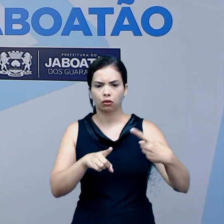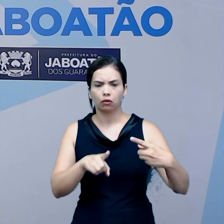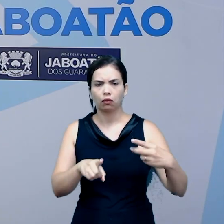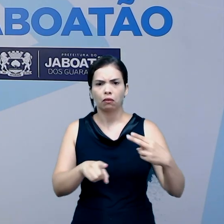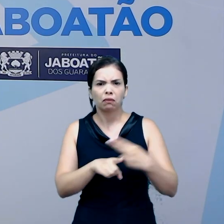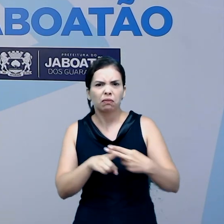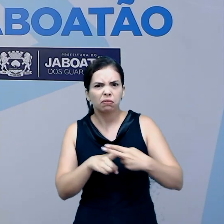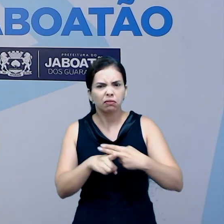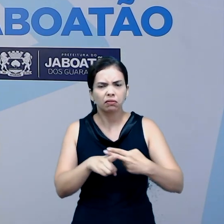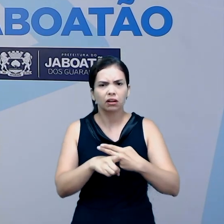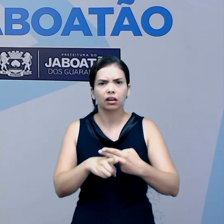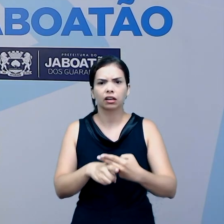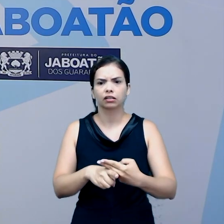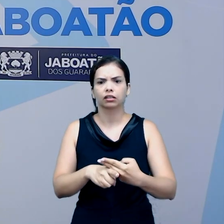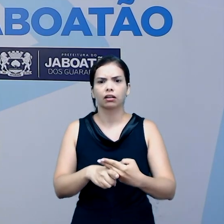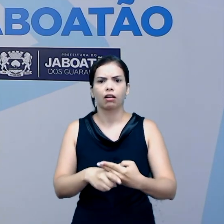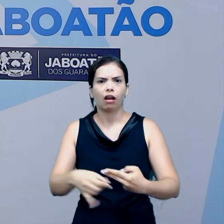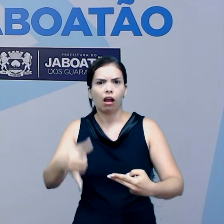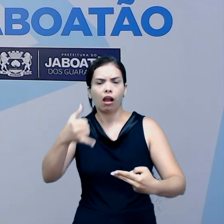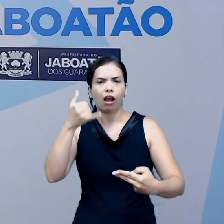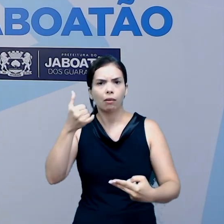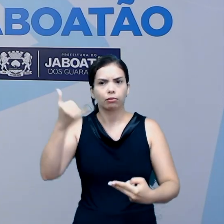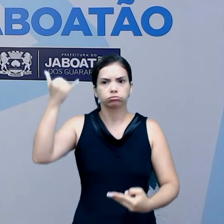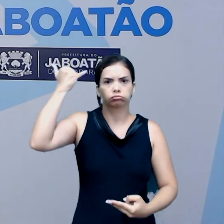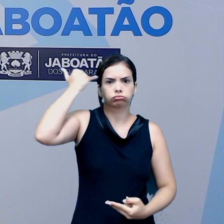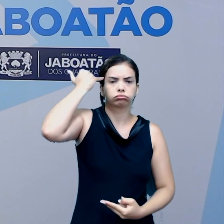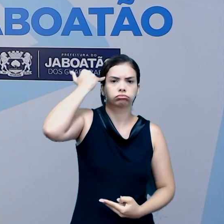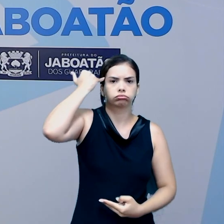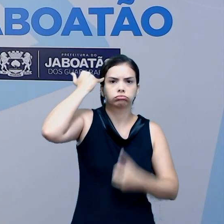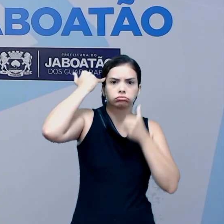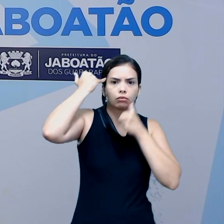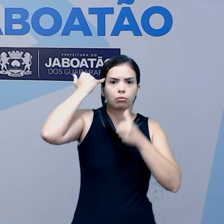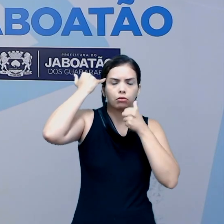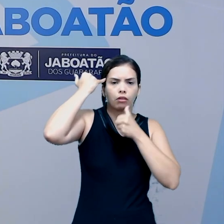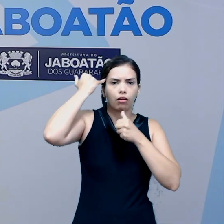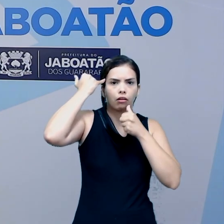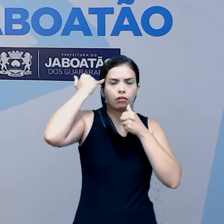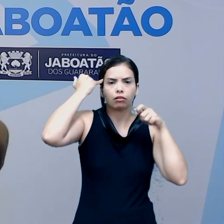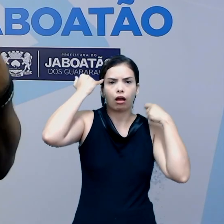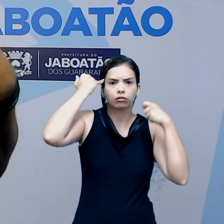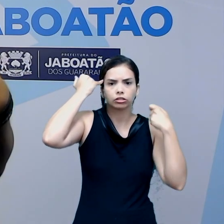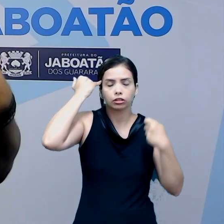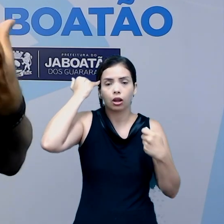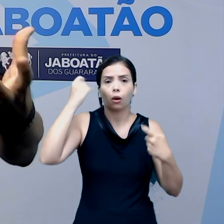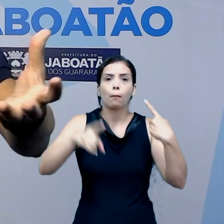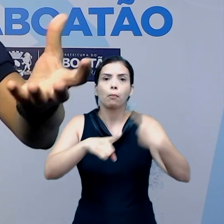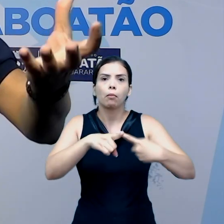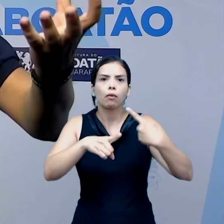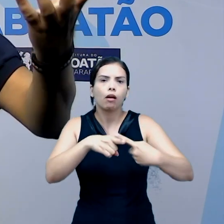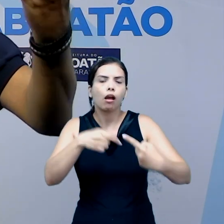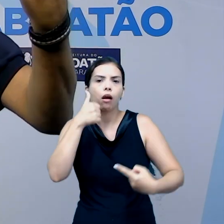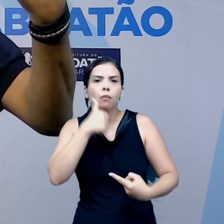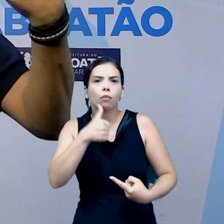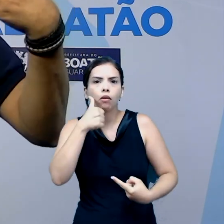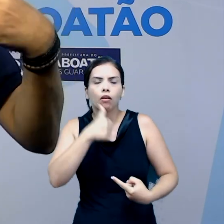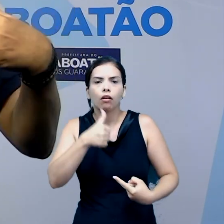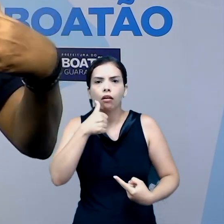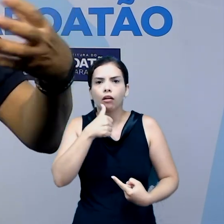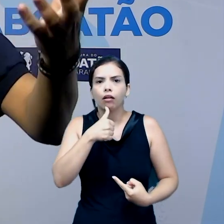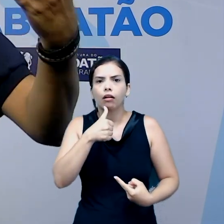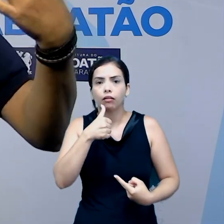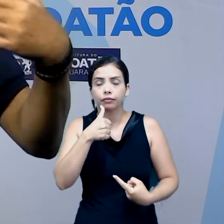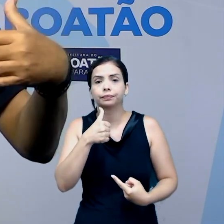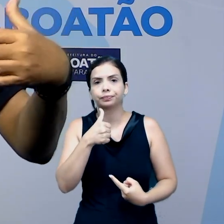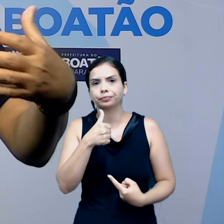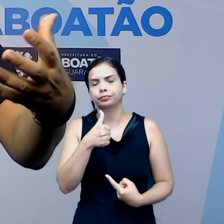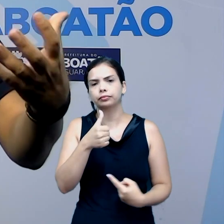faca em cima dela a arma carregada na cabeça dela É porque ela queria descobrir